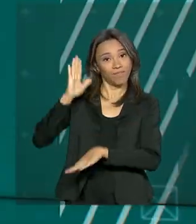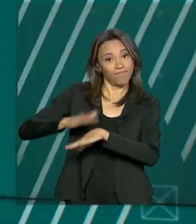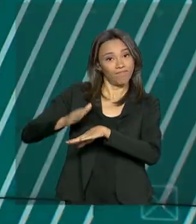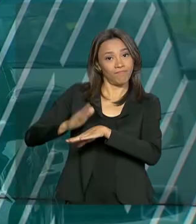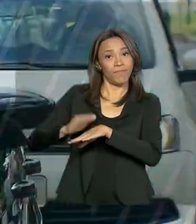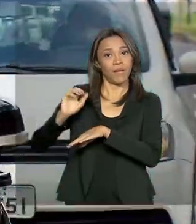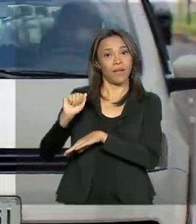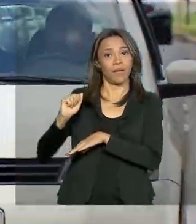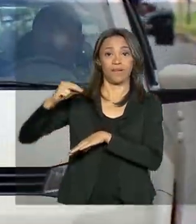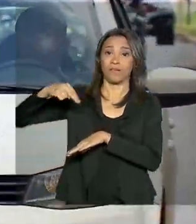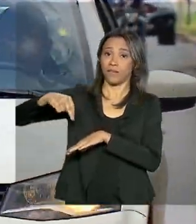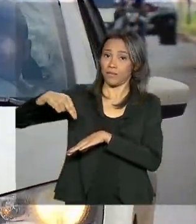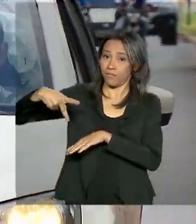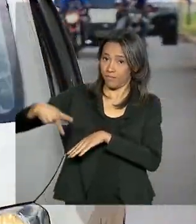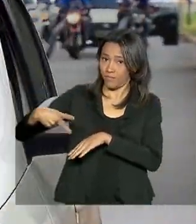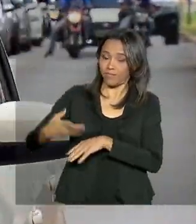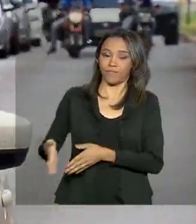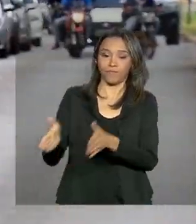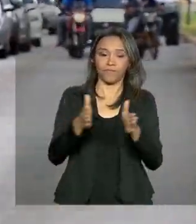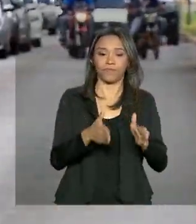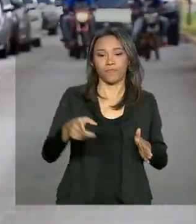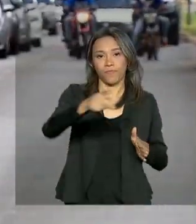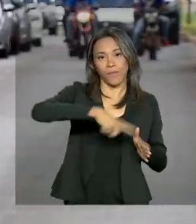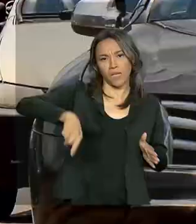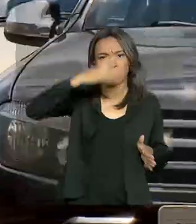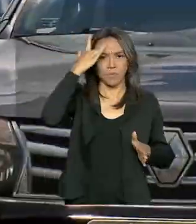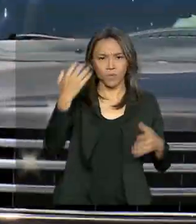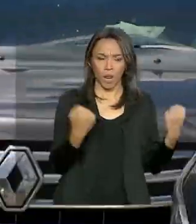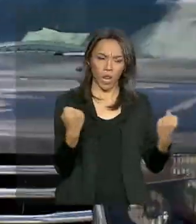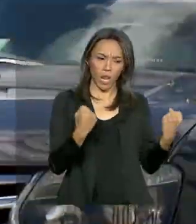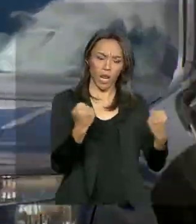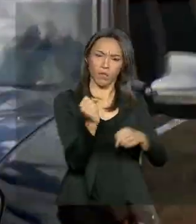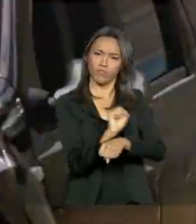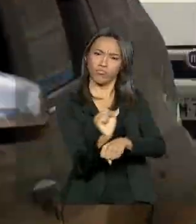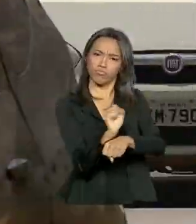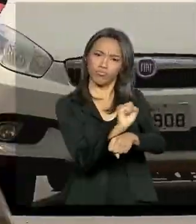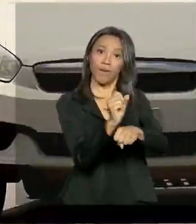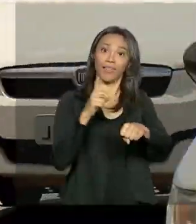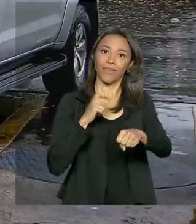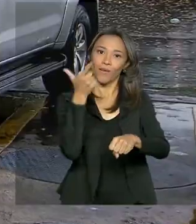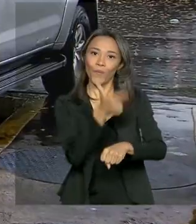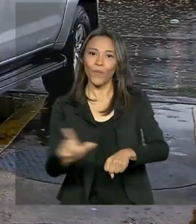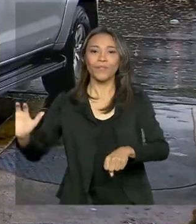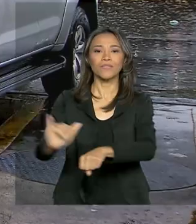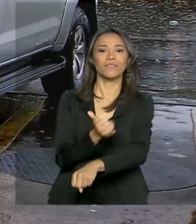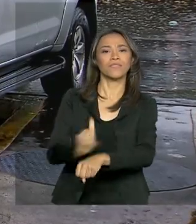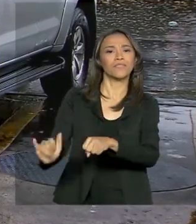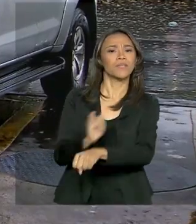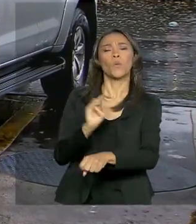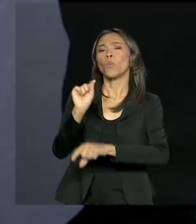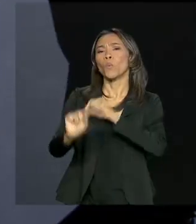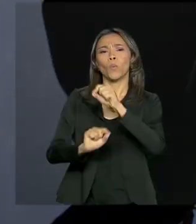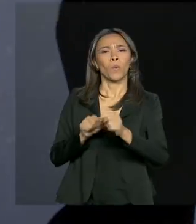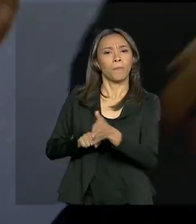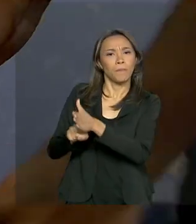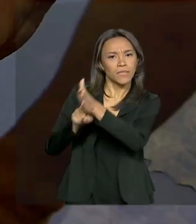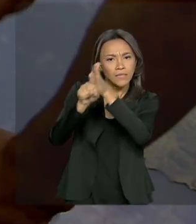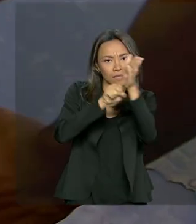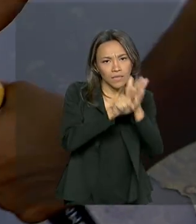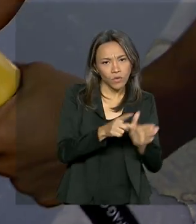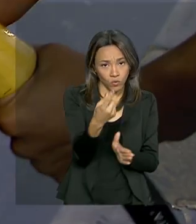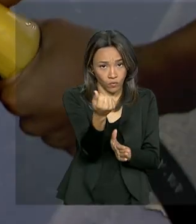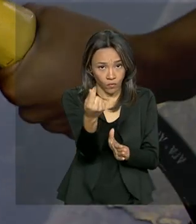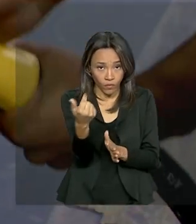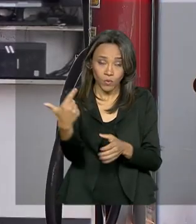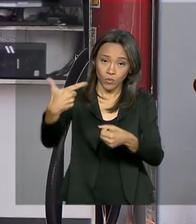Petróleo. Os motoristas terão mais uma ferramenta para pesquisar preços de combustíveis. A